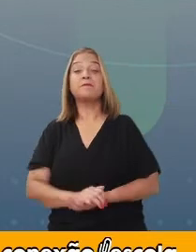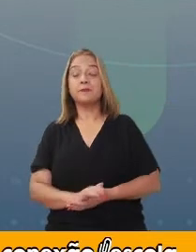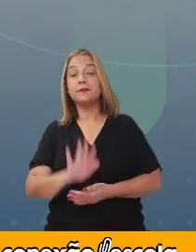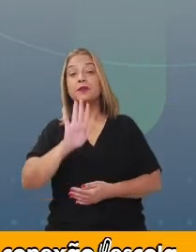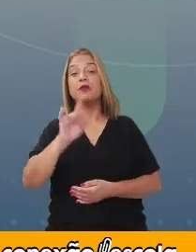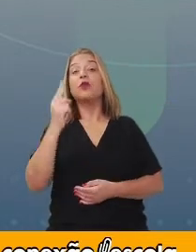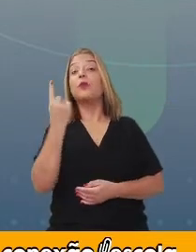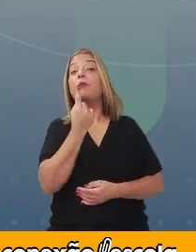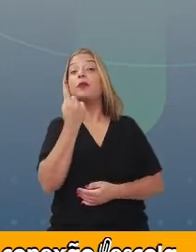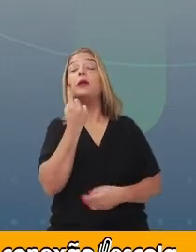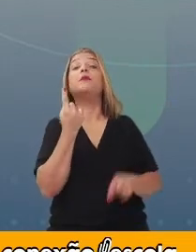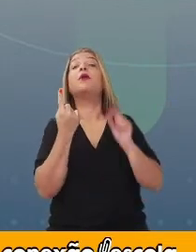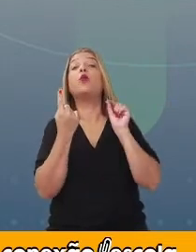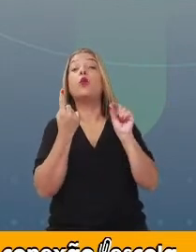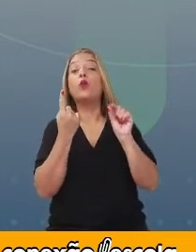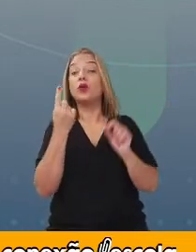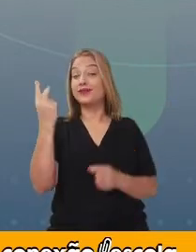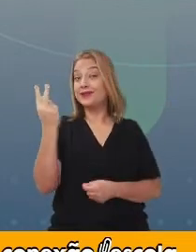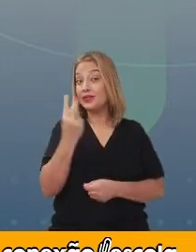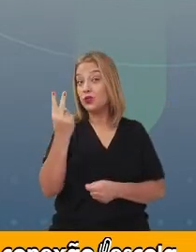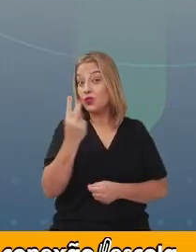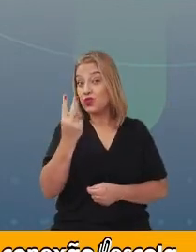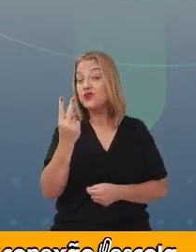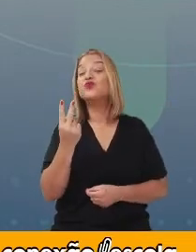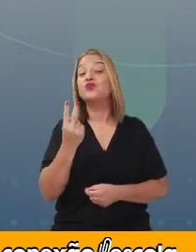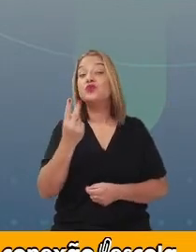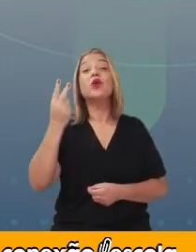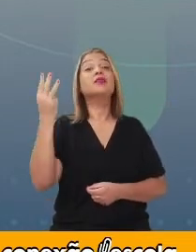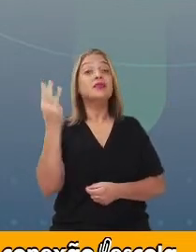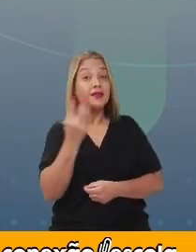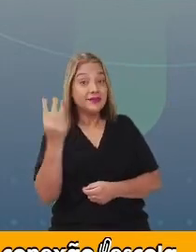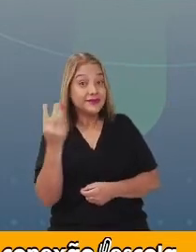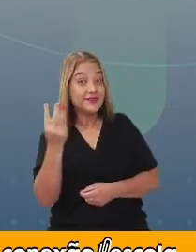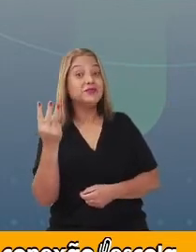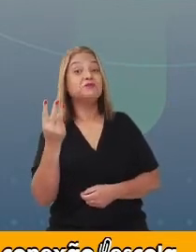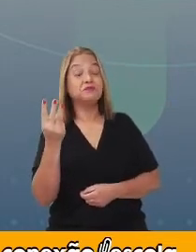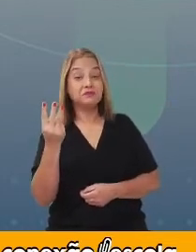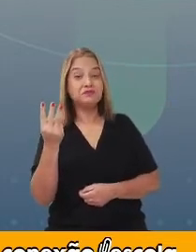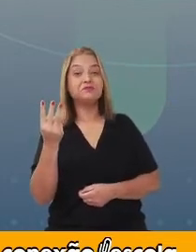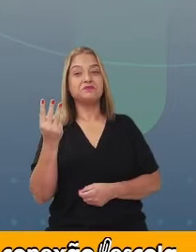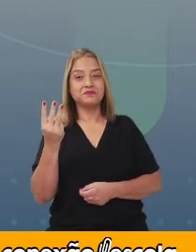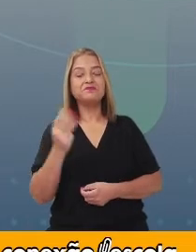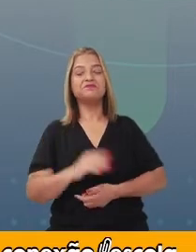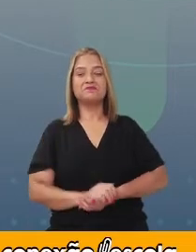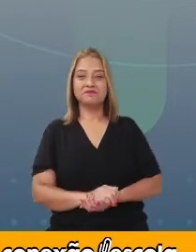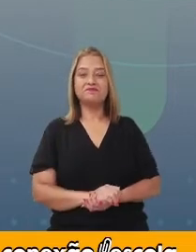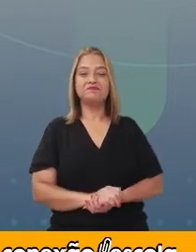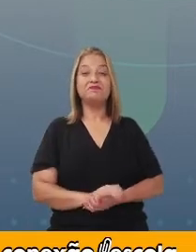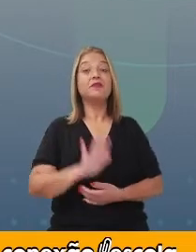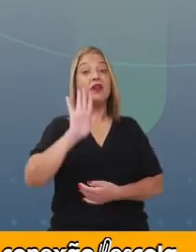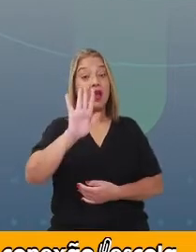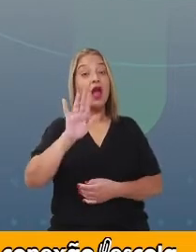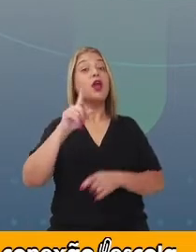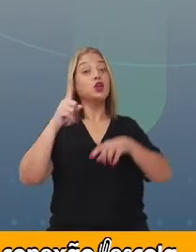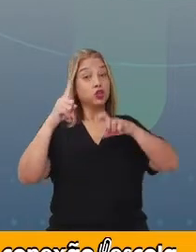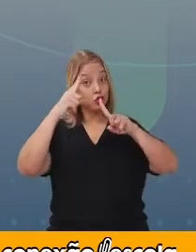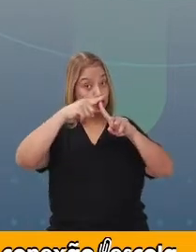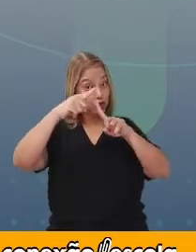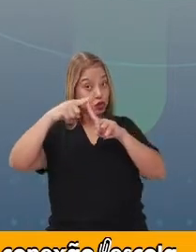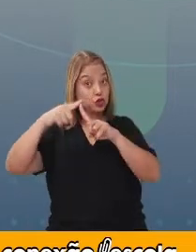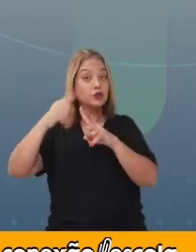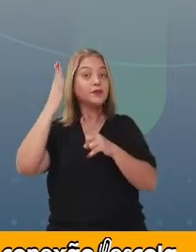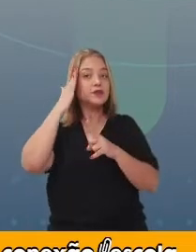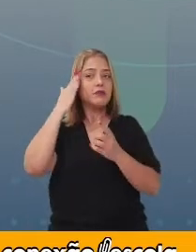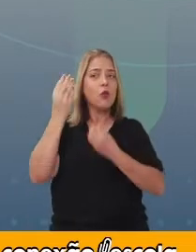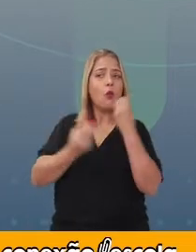o primeiro, segundo, terceiro. É um tipo de